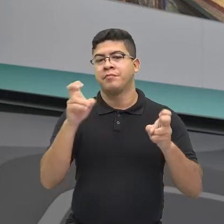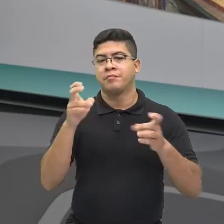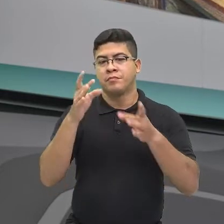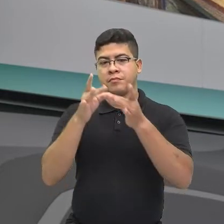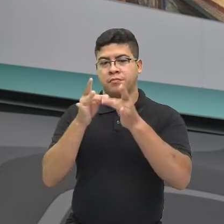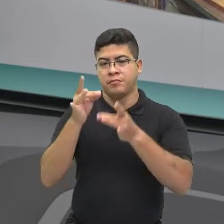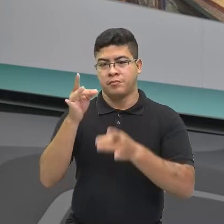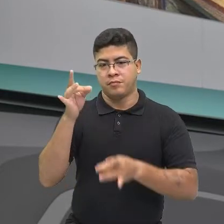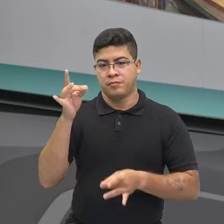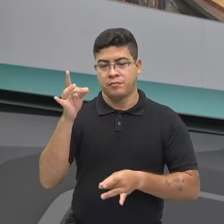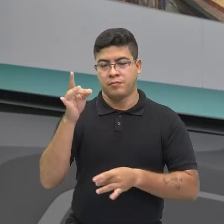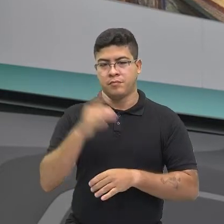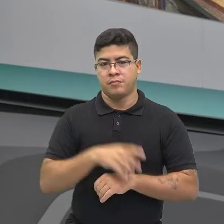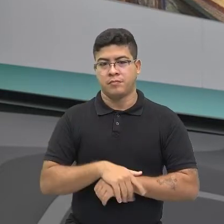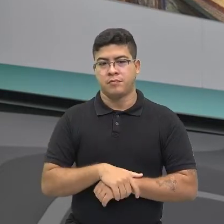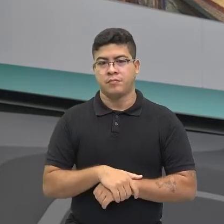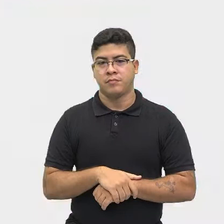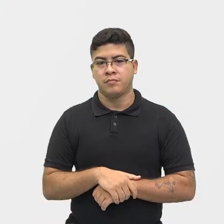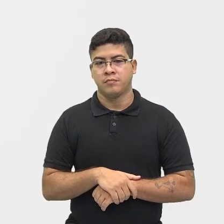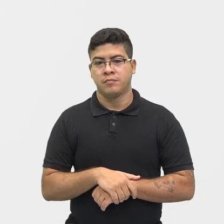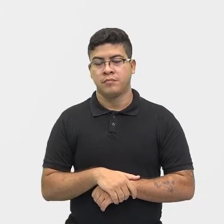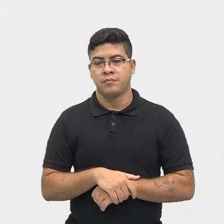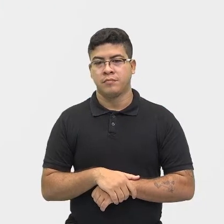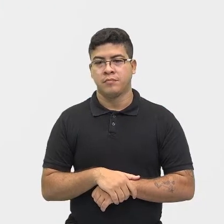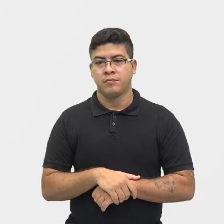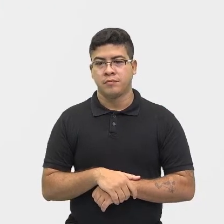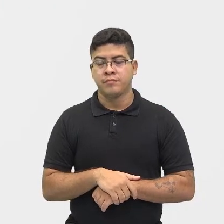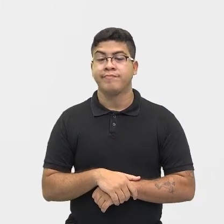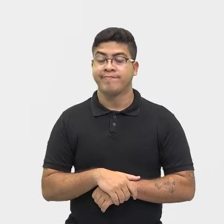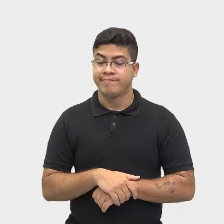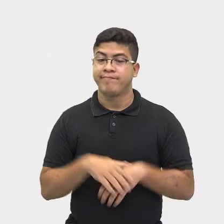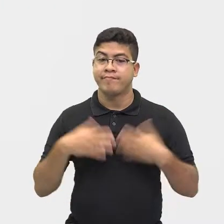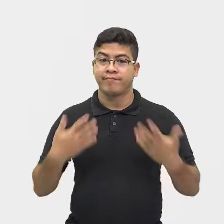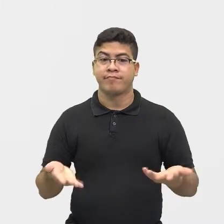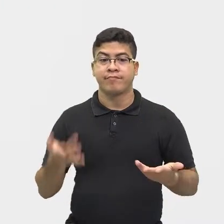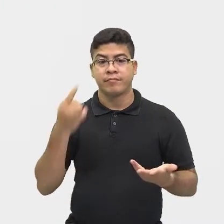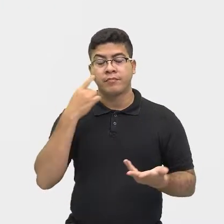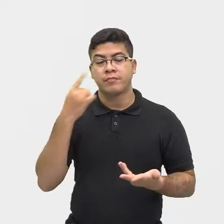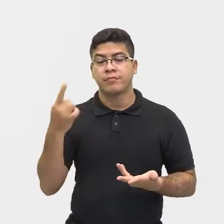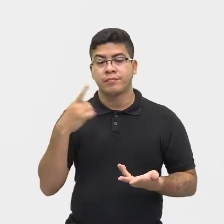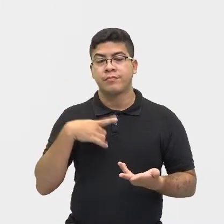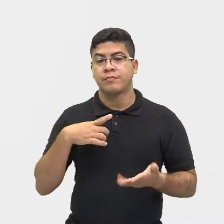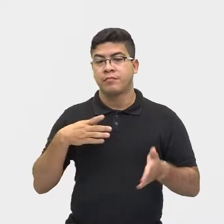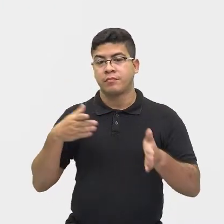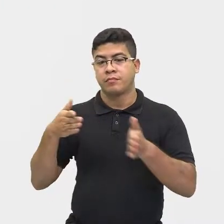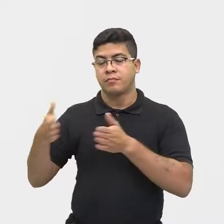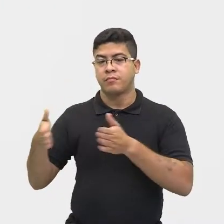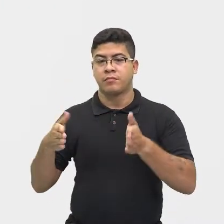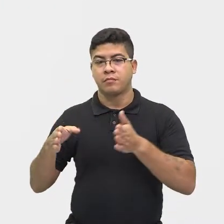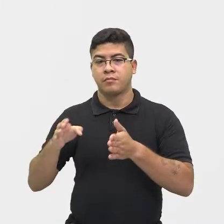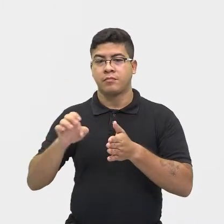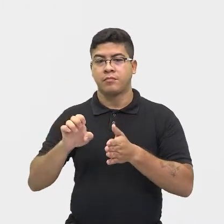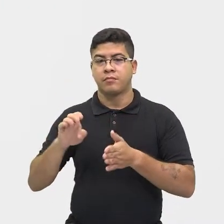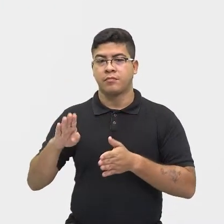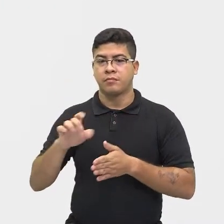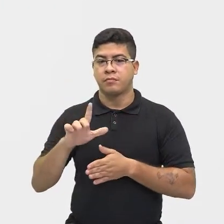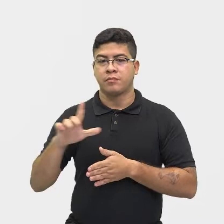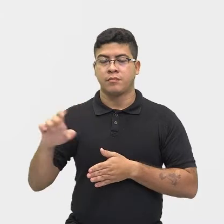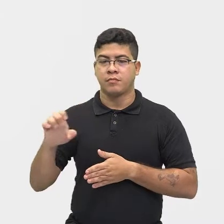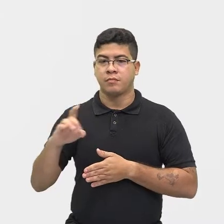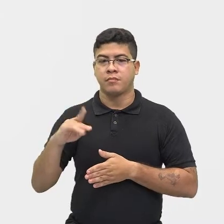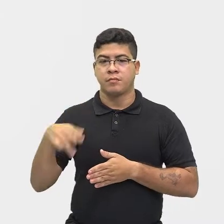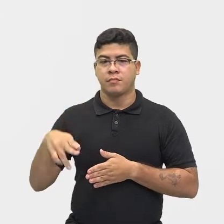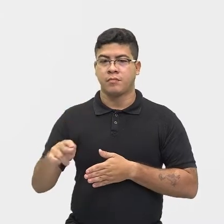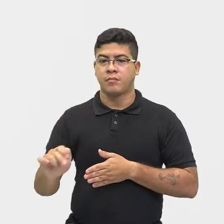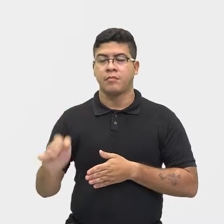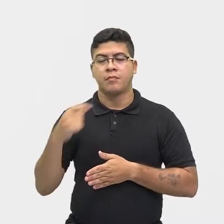deu a essas vanguardas? Vamos lá, olha só. Então, da Belle Époque às guerras mundiais. Então,